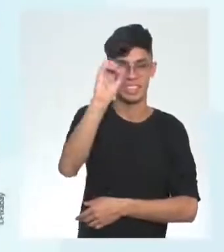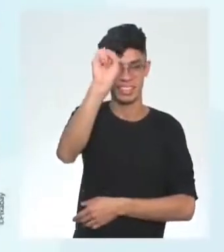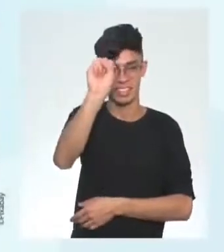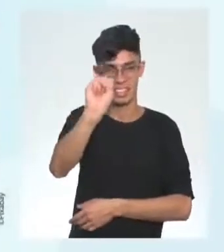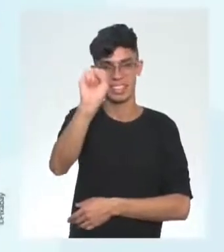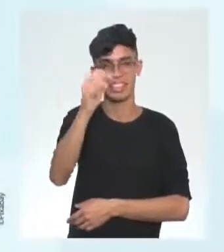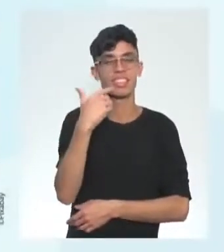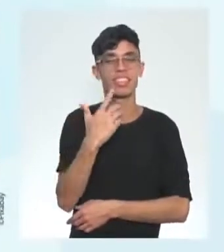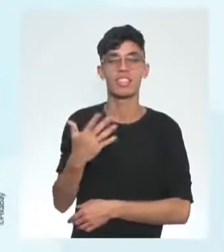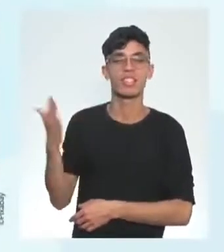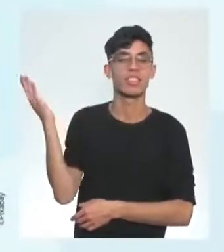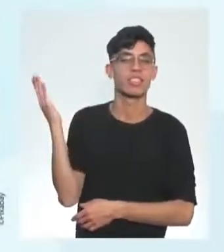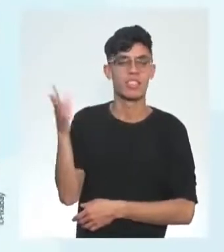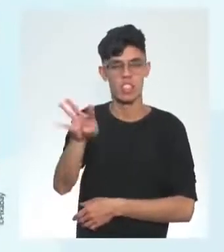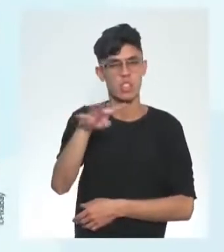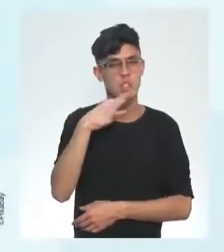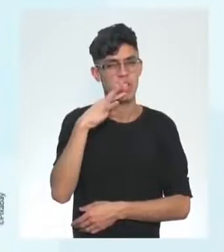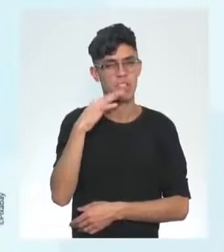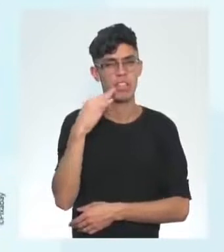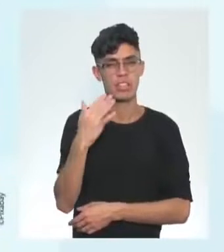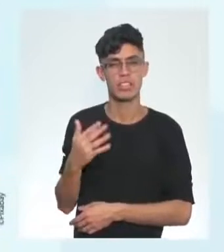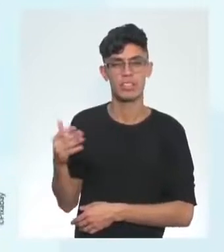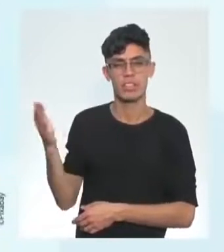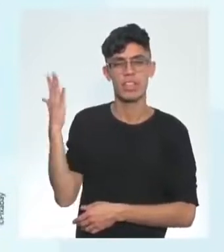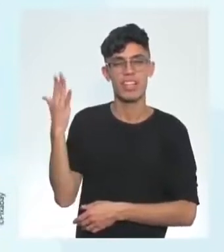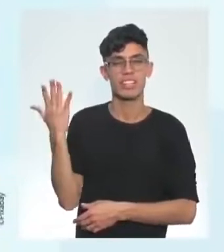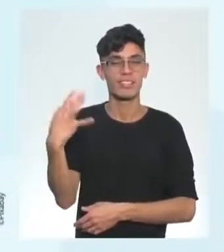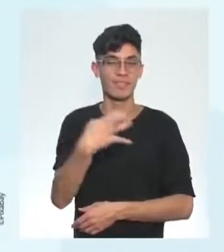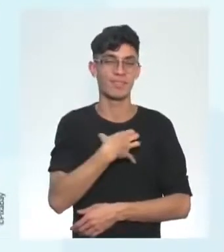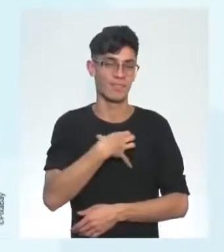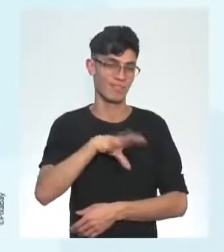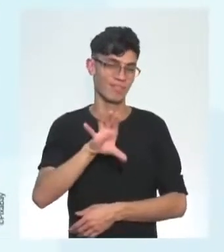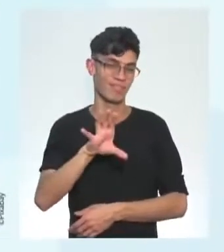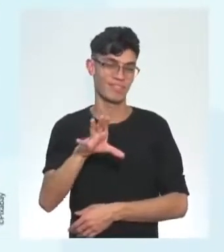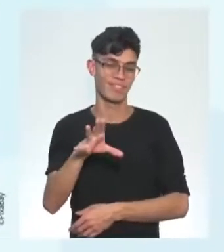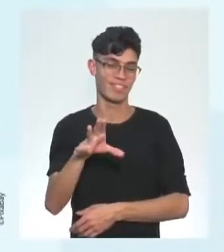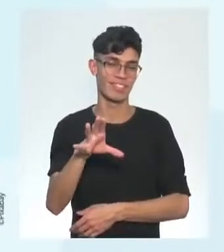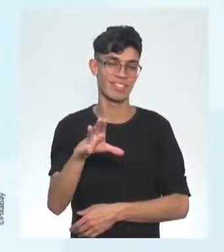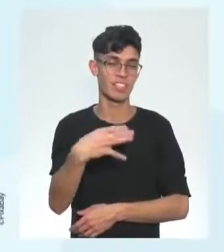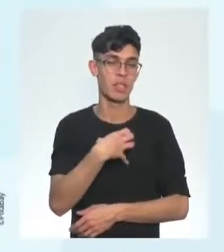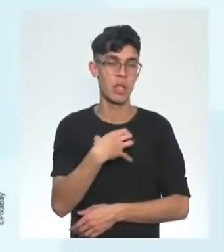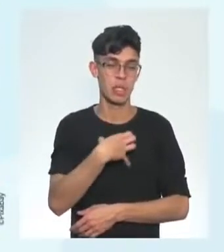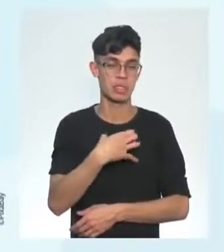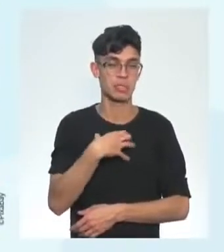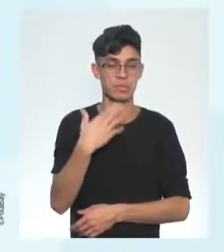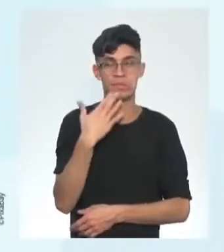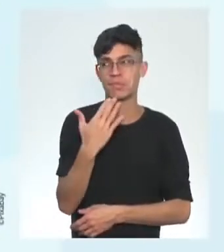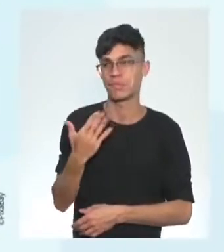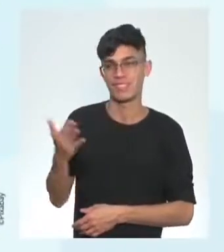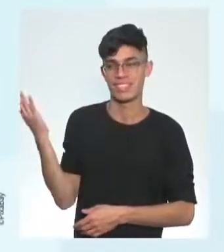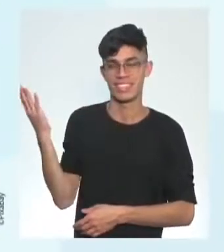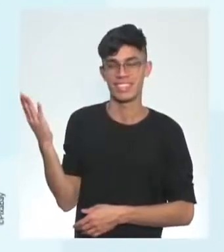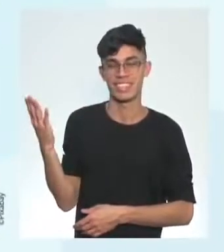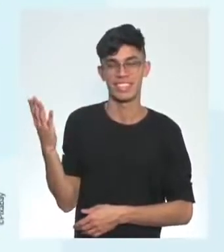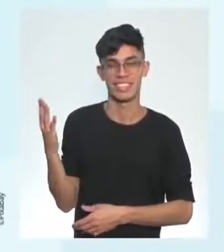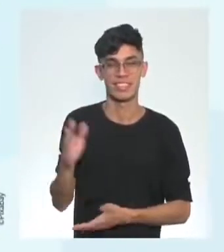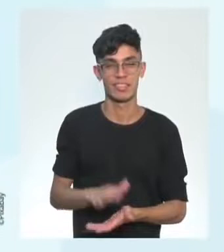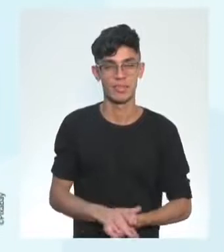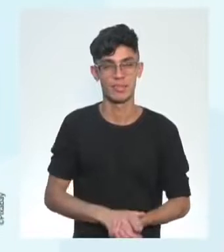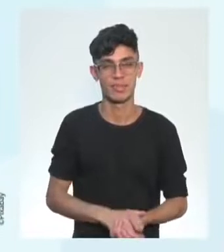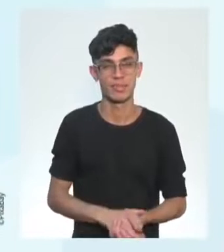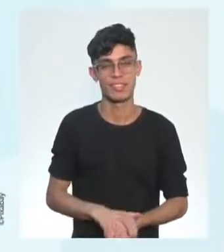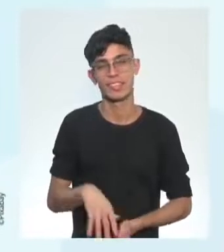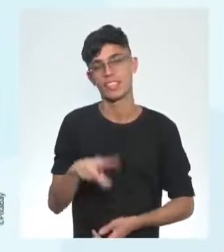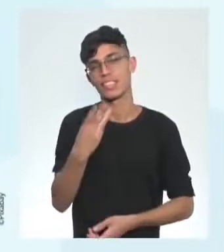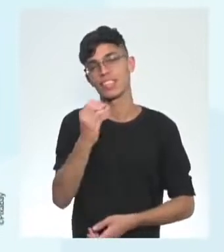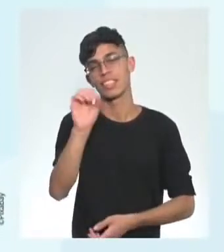segundinhos, né? Na cidade que você conhece. Estamos falando de Salvador, Bahia, Elevador Lacerda, uma das cidades favoritas da Tayana, que eu estou sabendo.